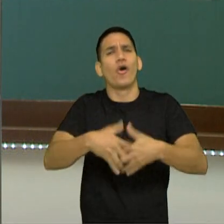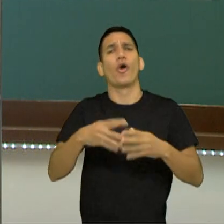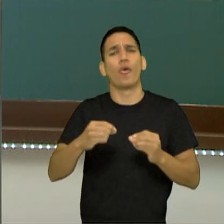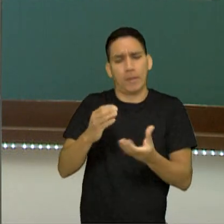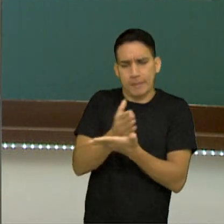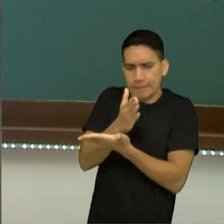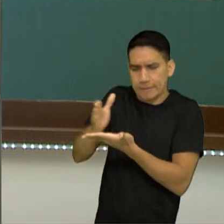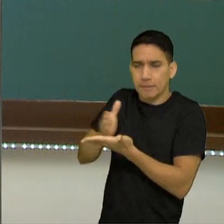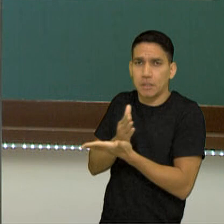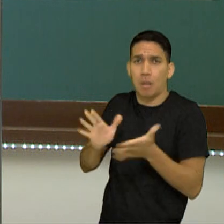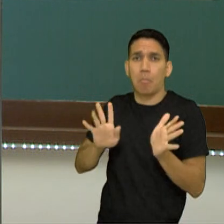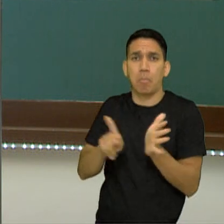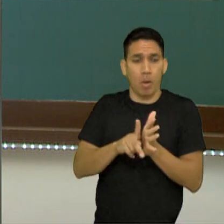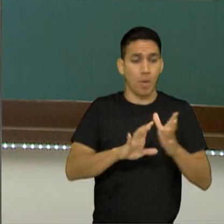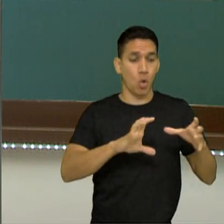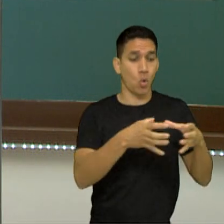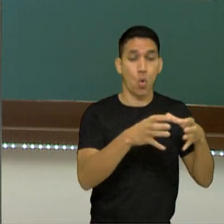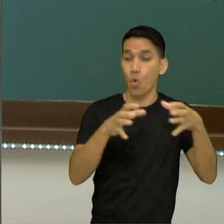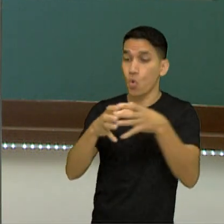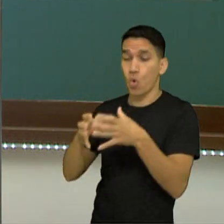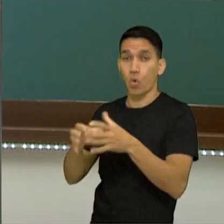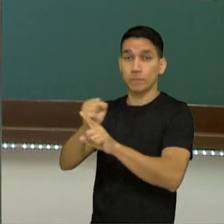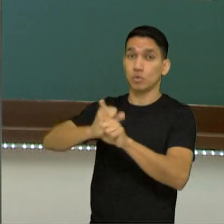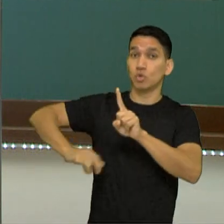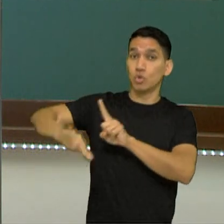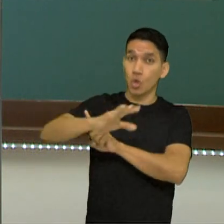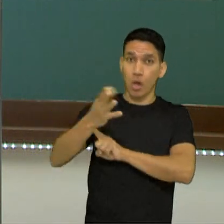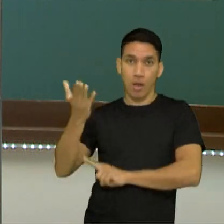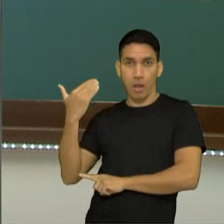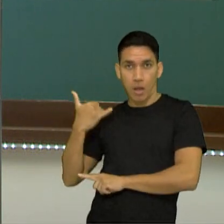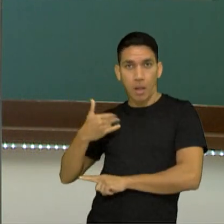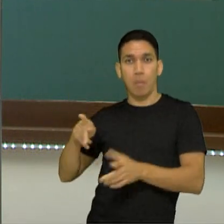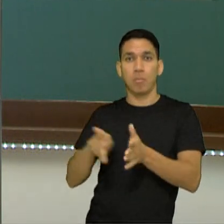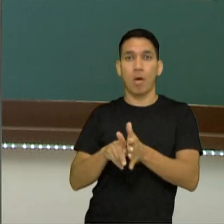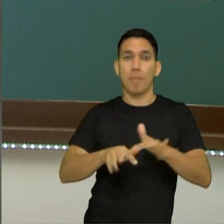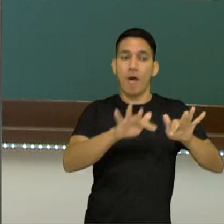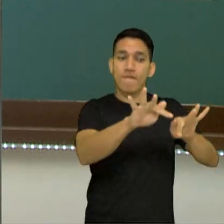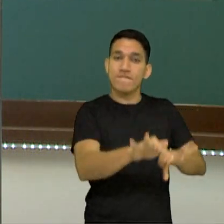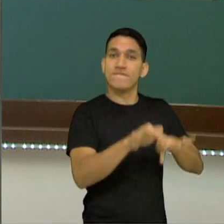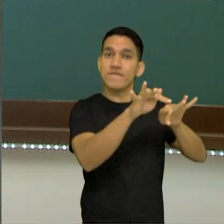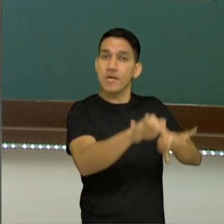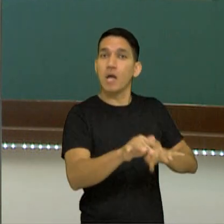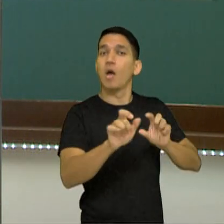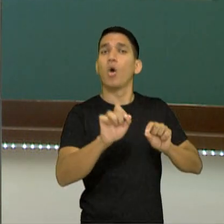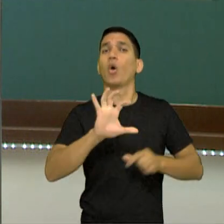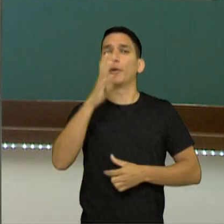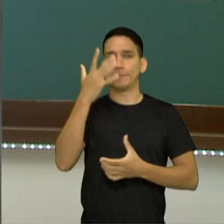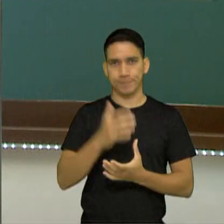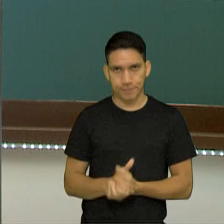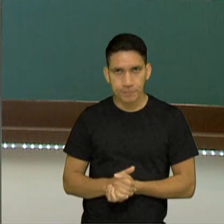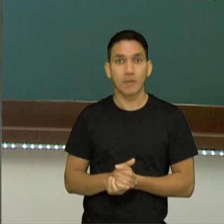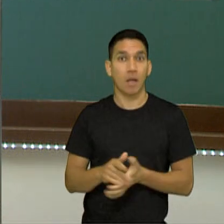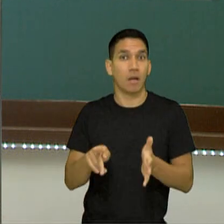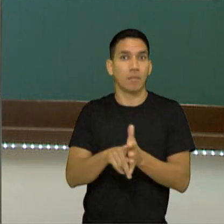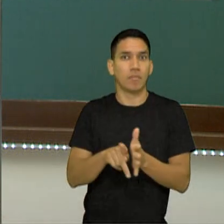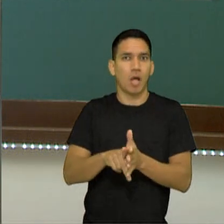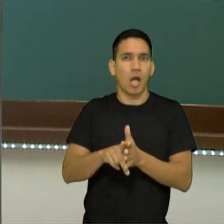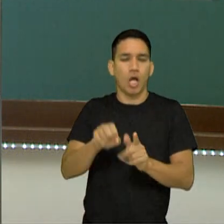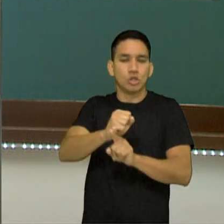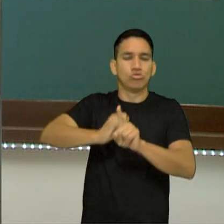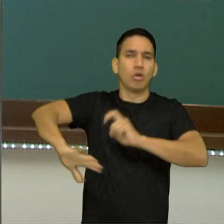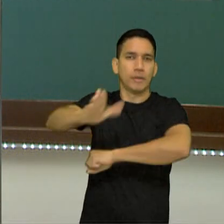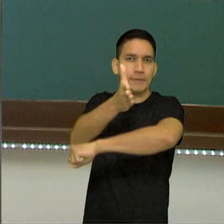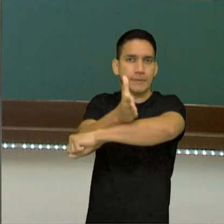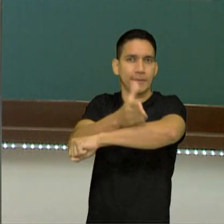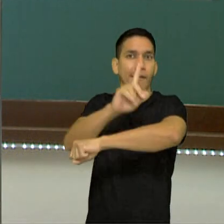divisão dos grupos sociais na sociedade feudal, tá? Então a sociedade medieval, ela vai